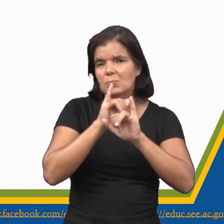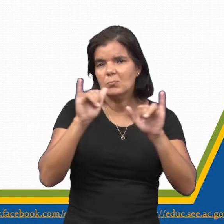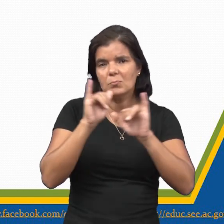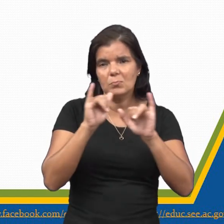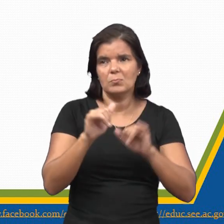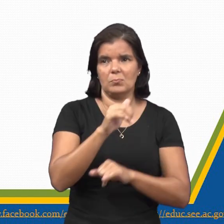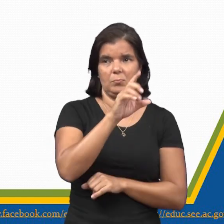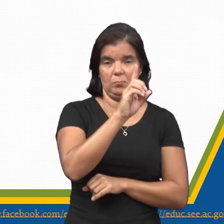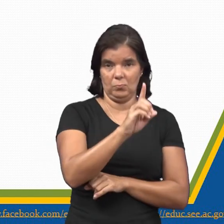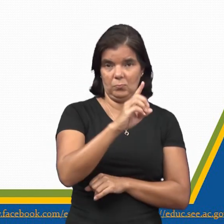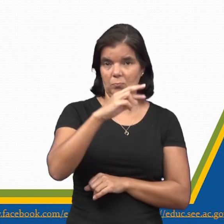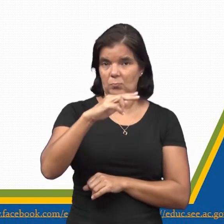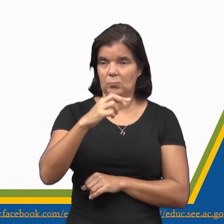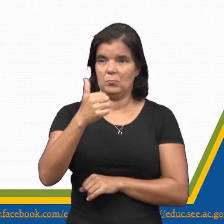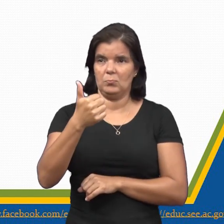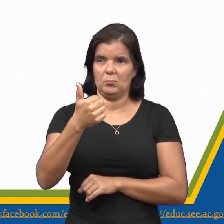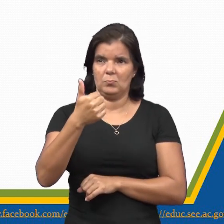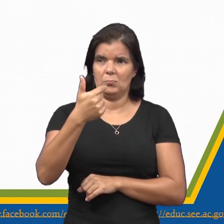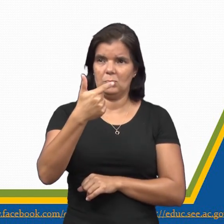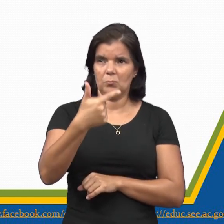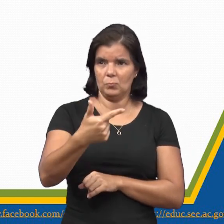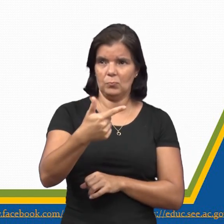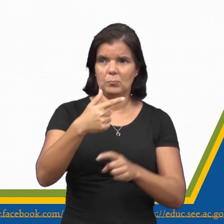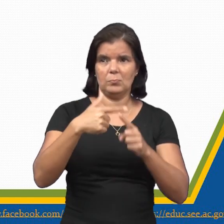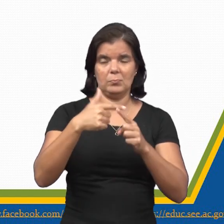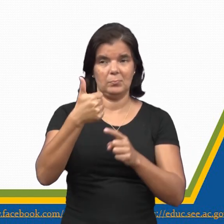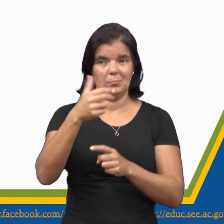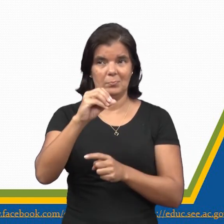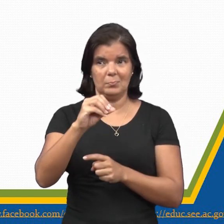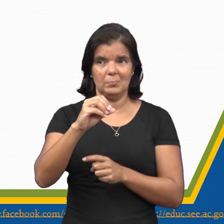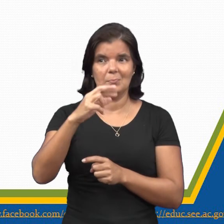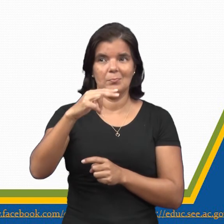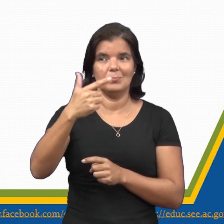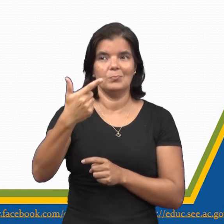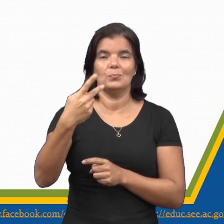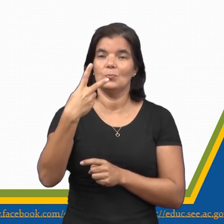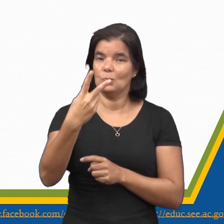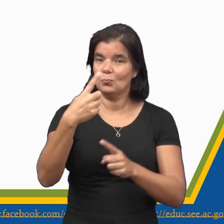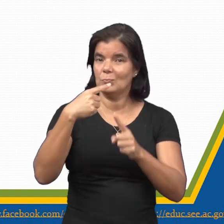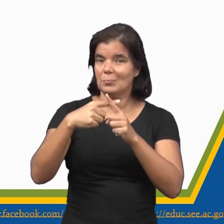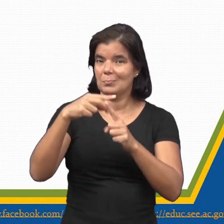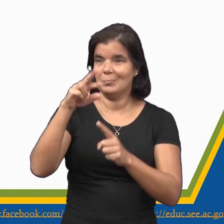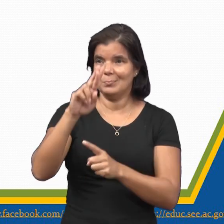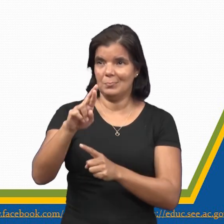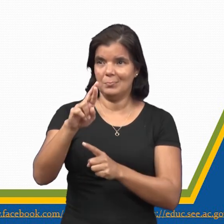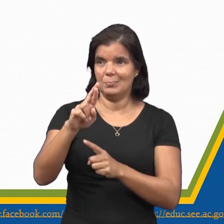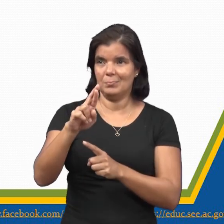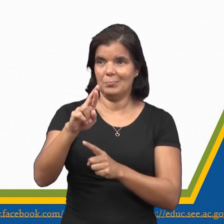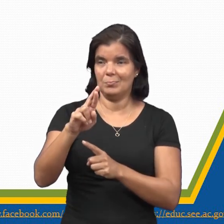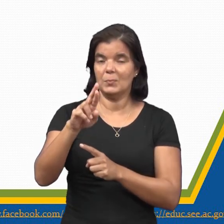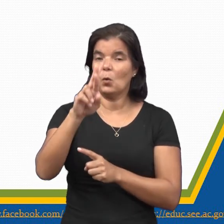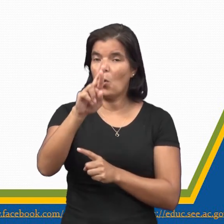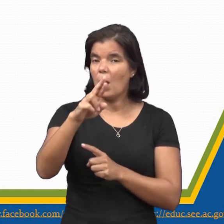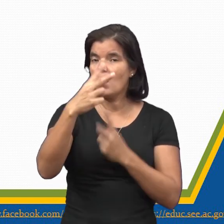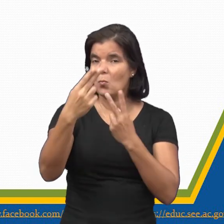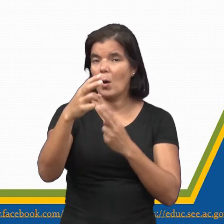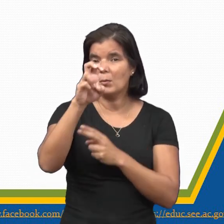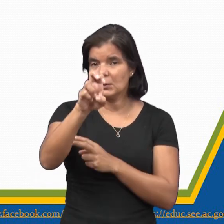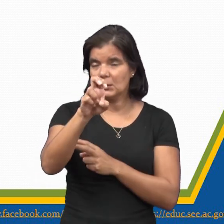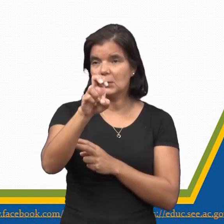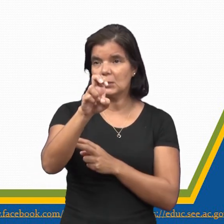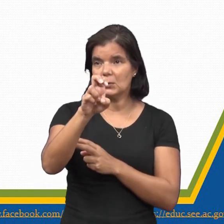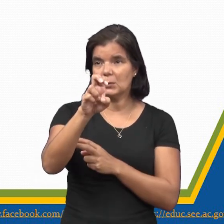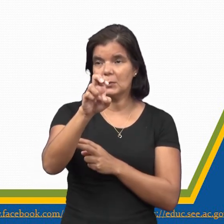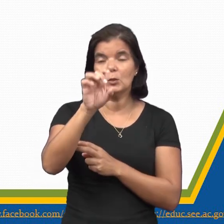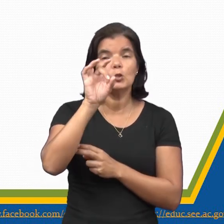igual a 2 vezes o raio, e aí você divide ambos os membros por 2, você vai ter o raio igual a 5. Agora que você tem raio igual a